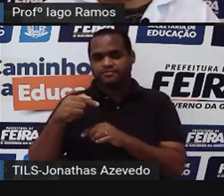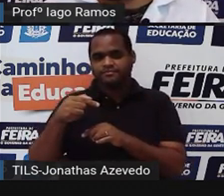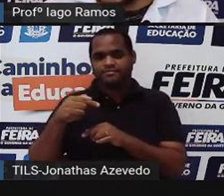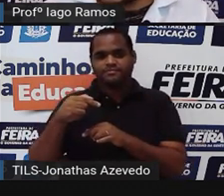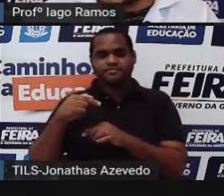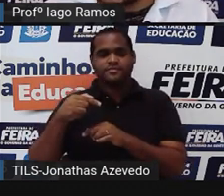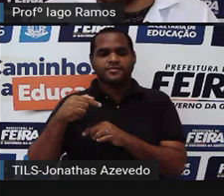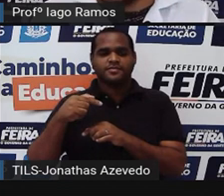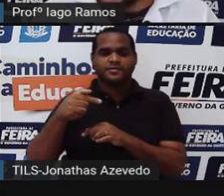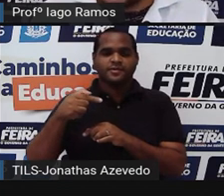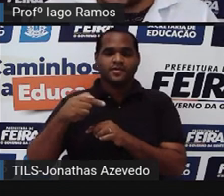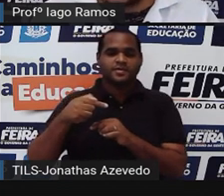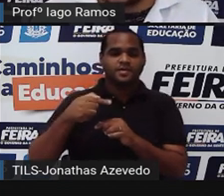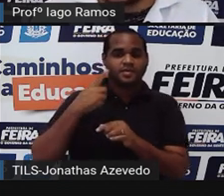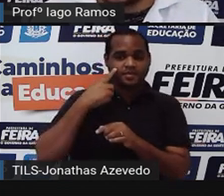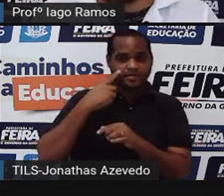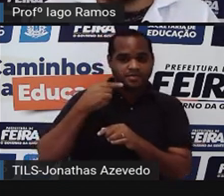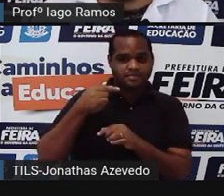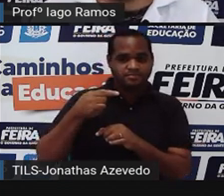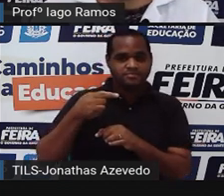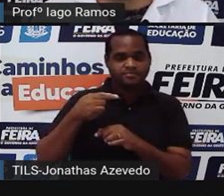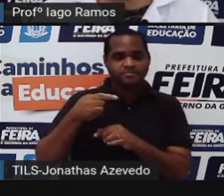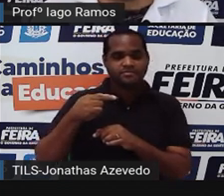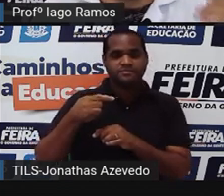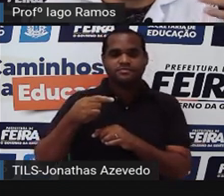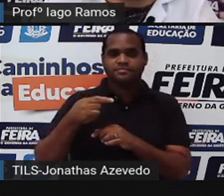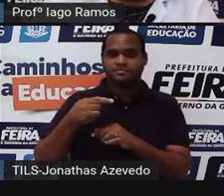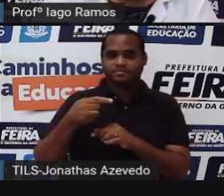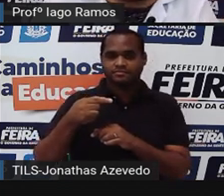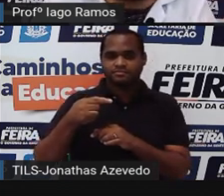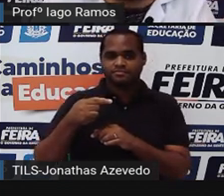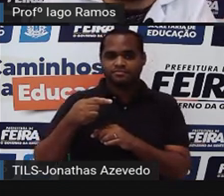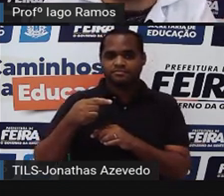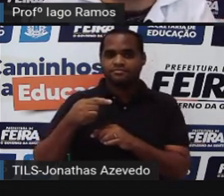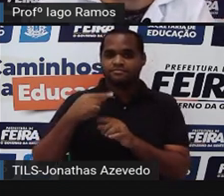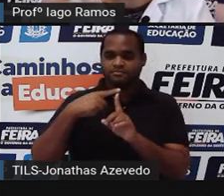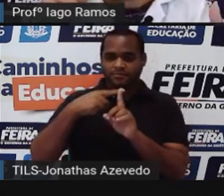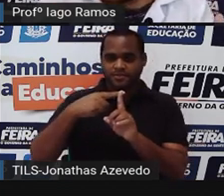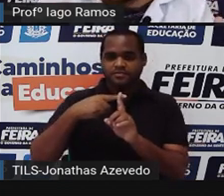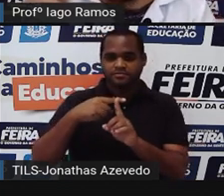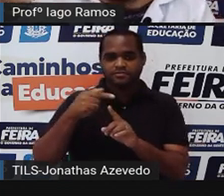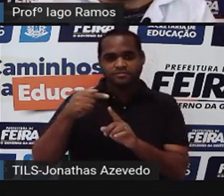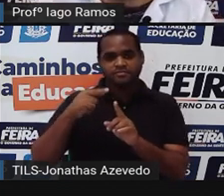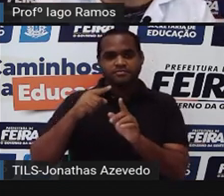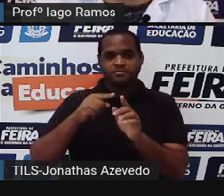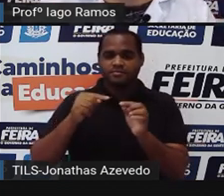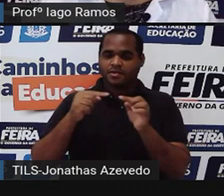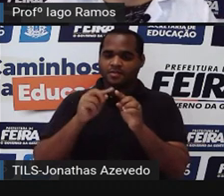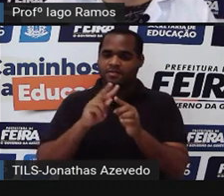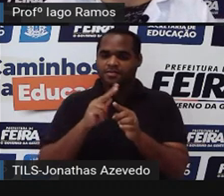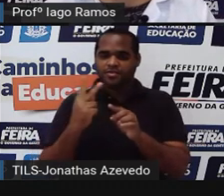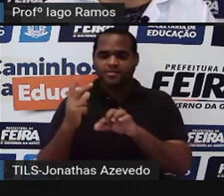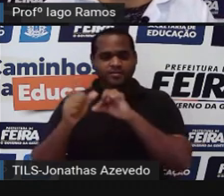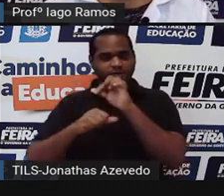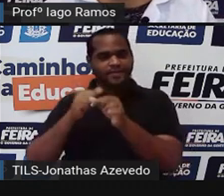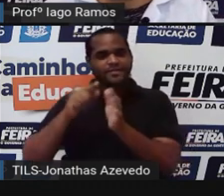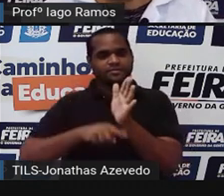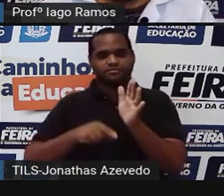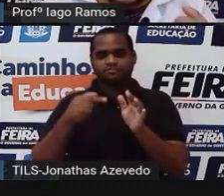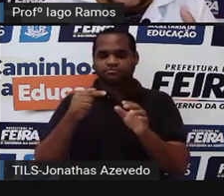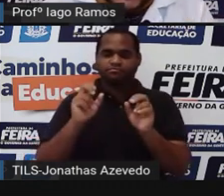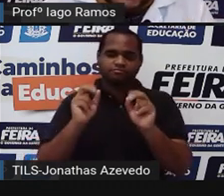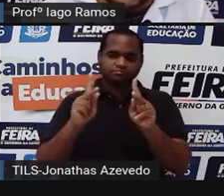de menos 7, que é o B. 2 mais 5 é 7 positivo, que é o oposto de menos 7.